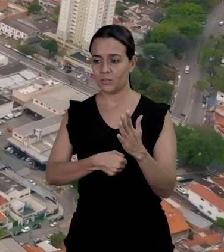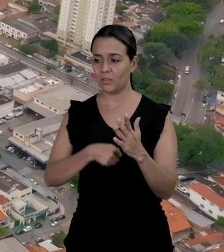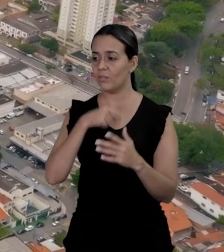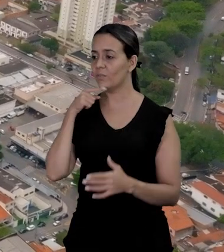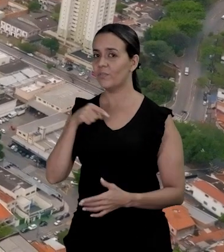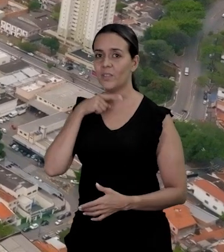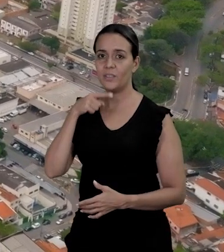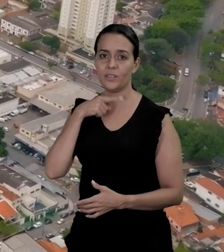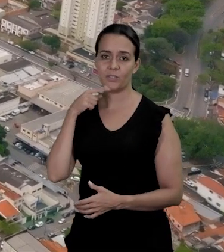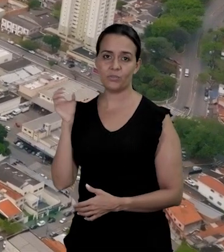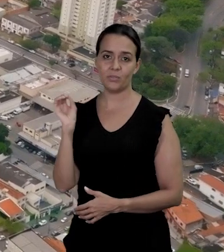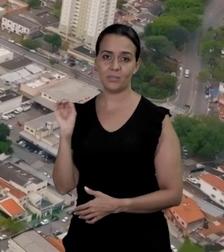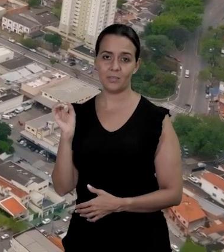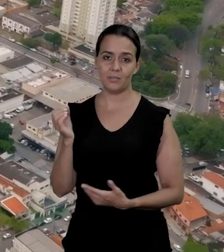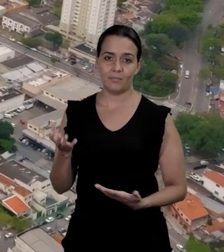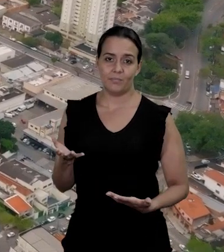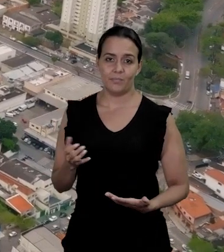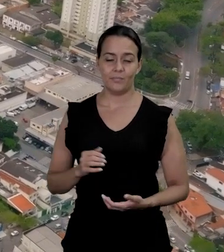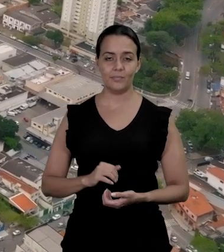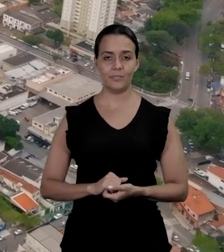assombração.